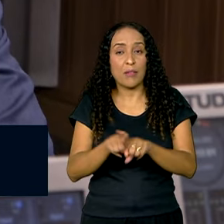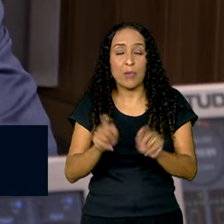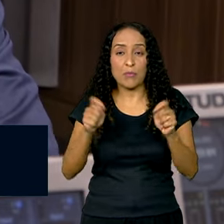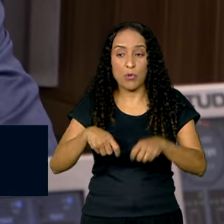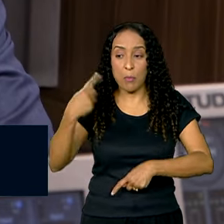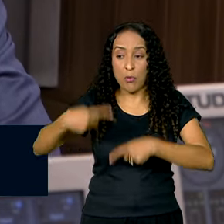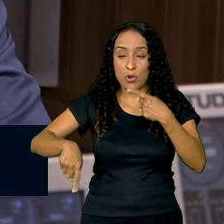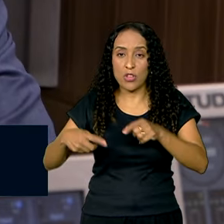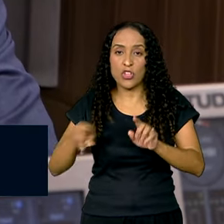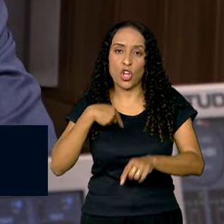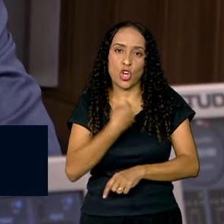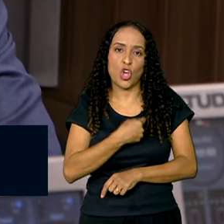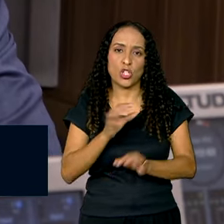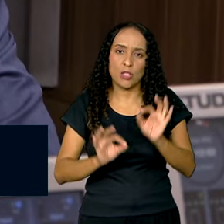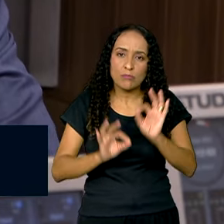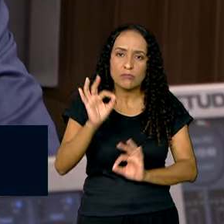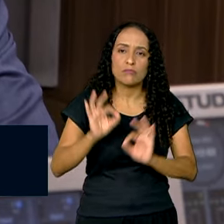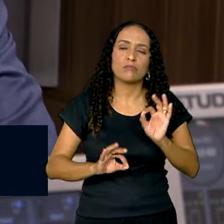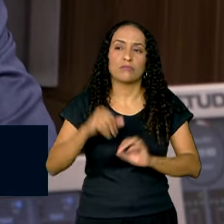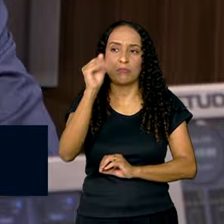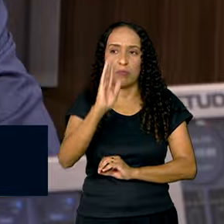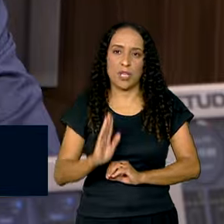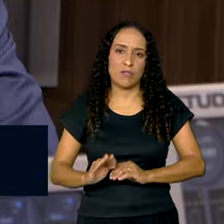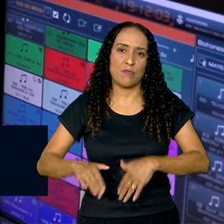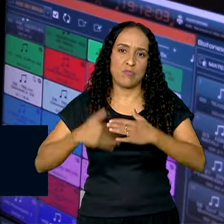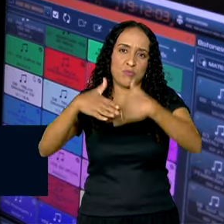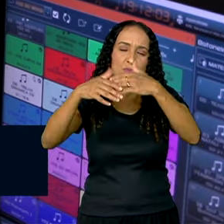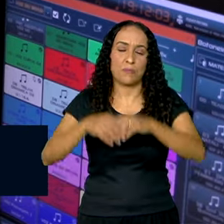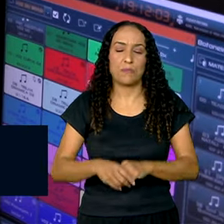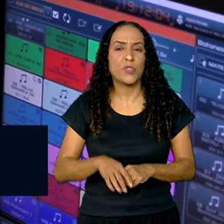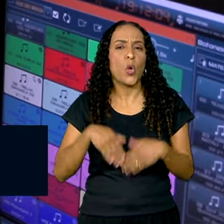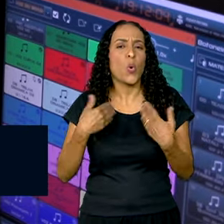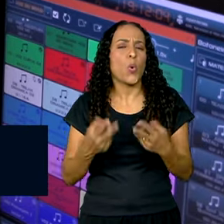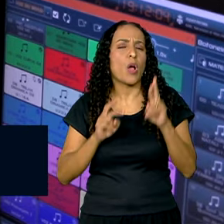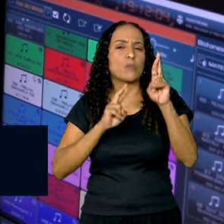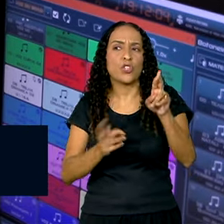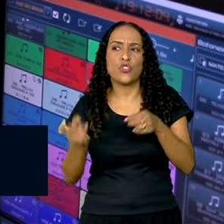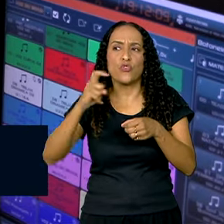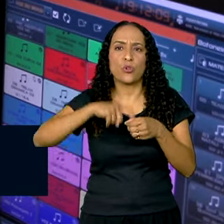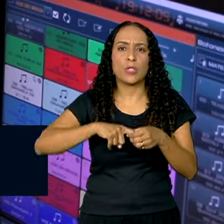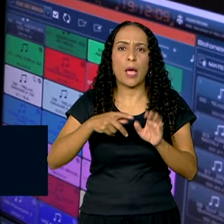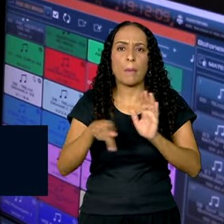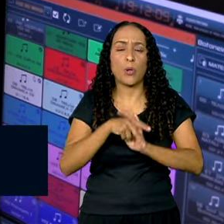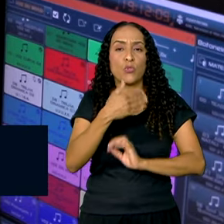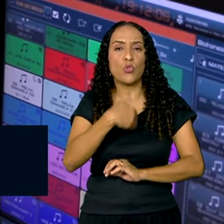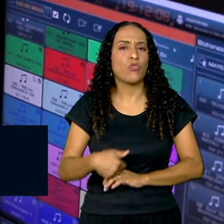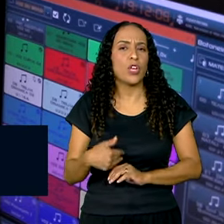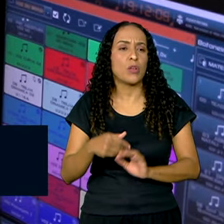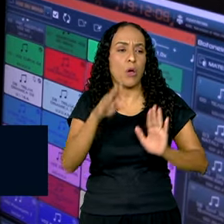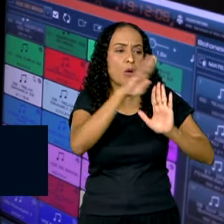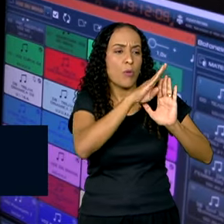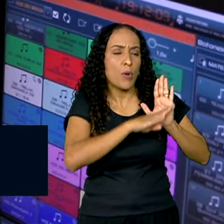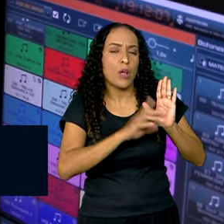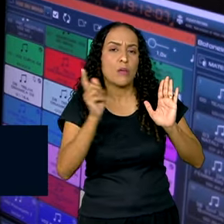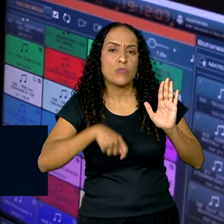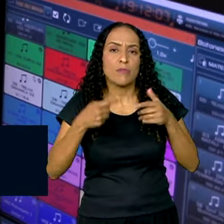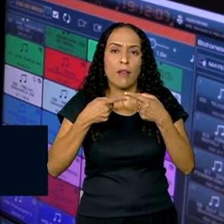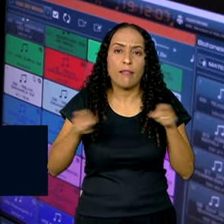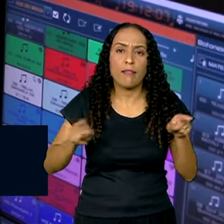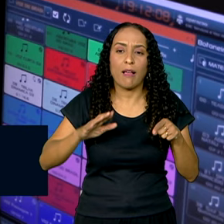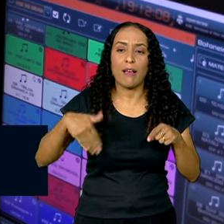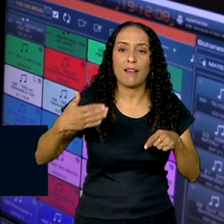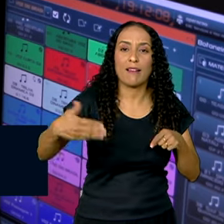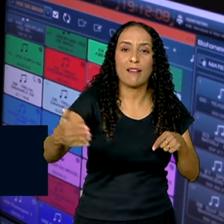pelas políticas aí que a gente tem para desenvolver o país secretário Qual é a expectativa de retorno do governo com esse programa que deve ser lançado nos